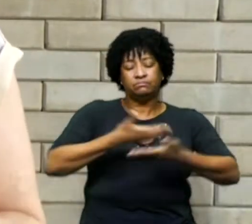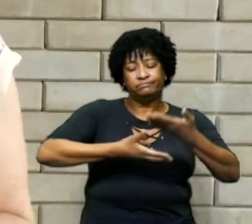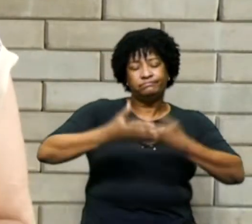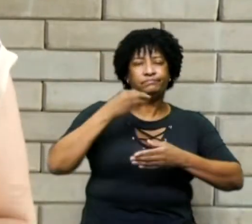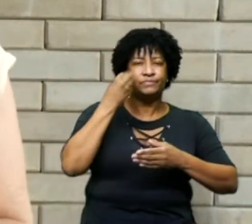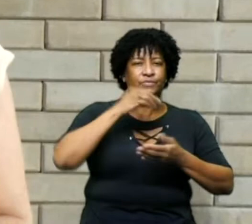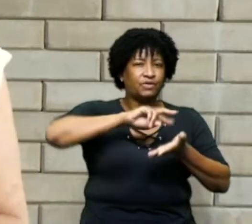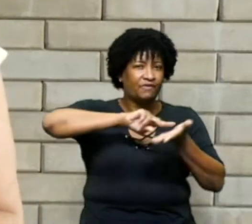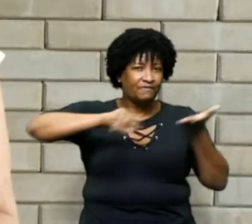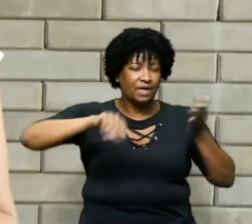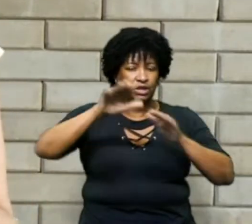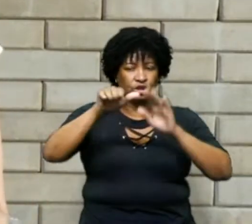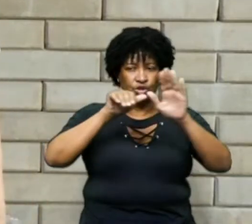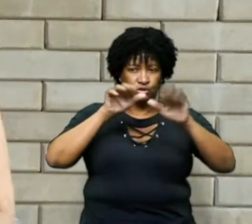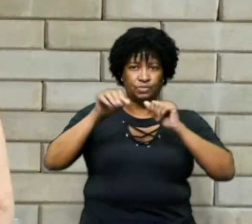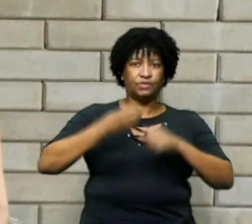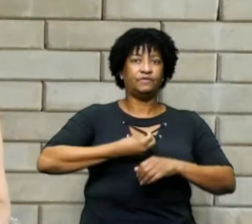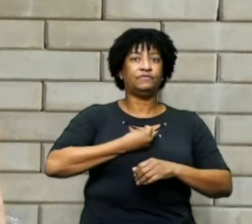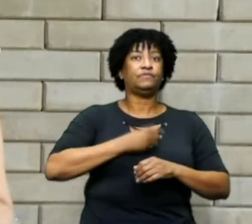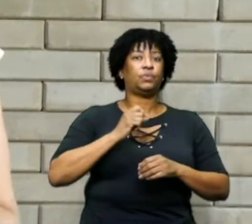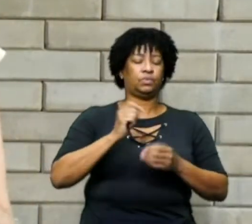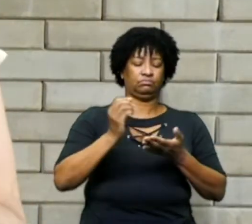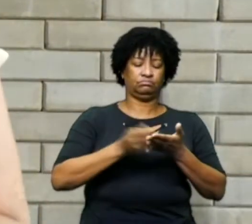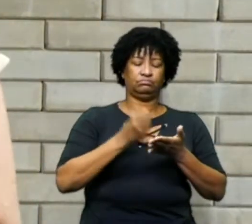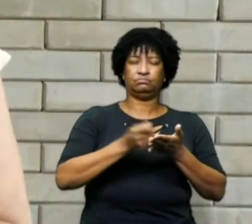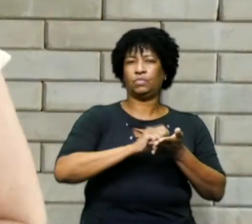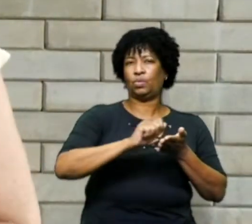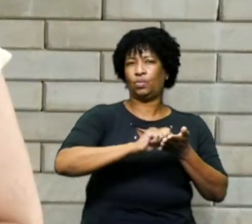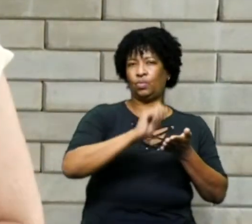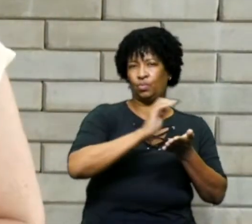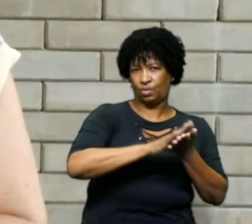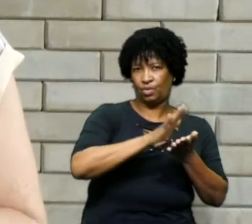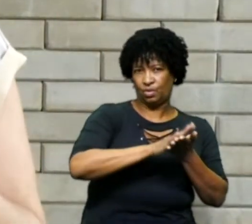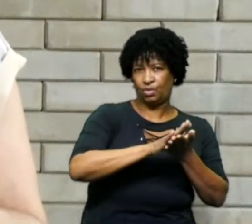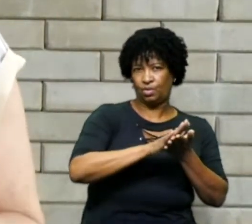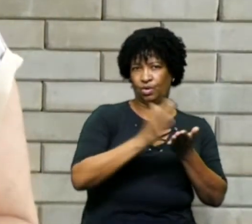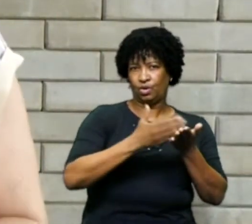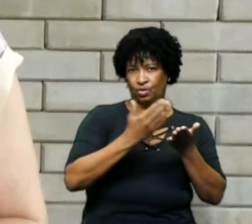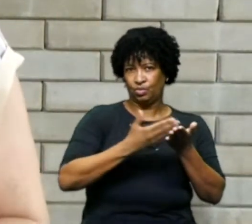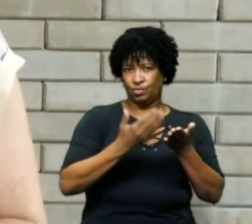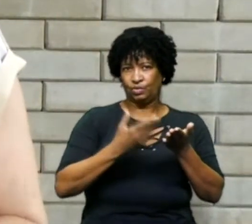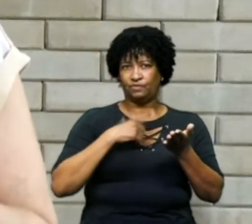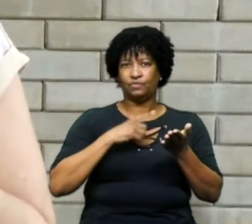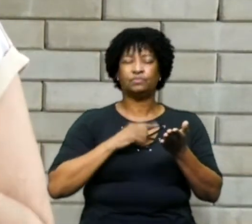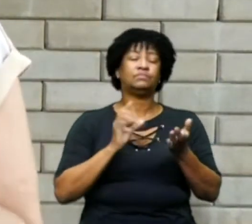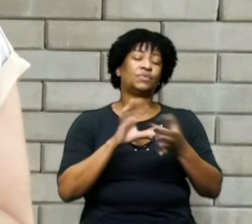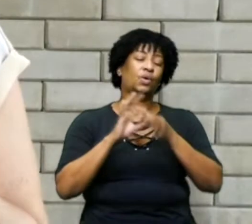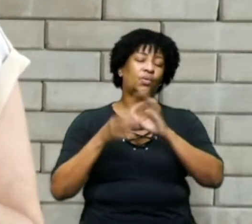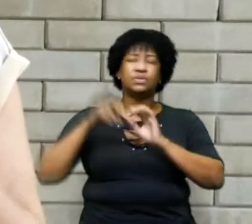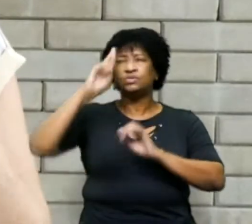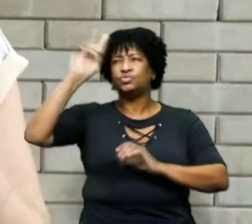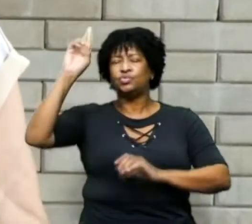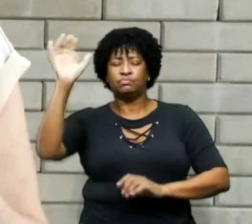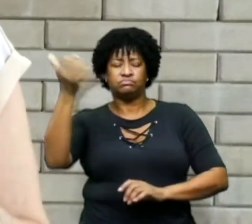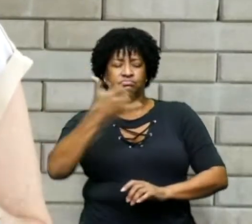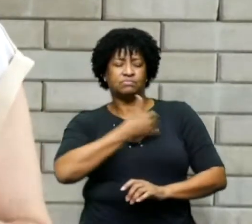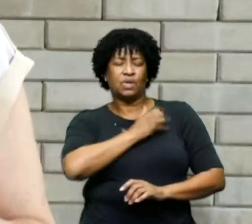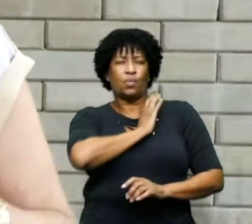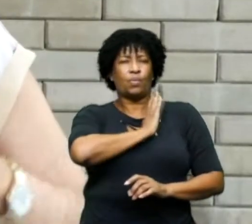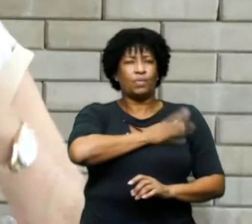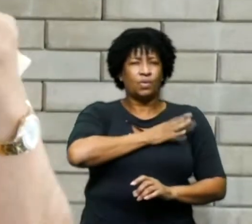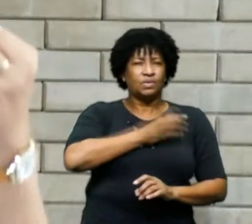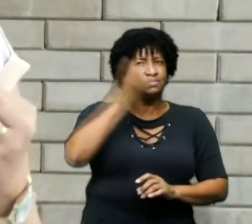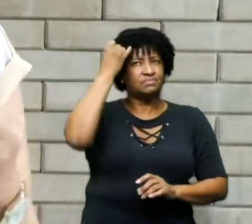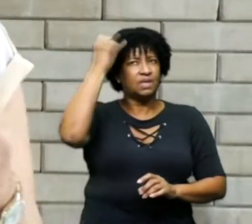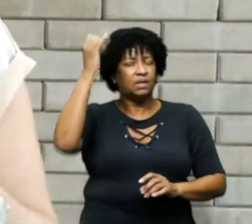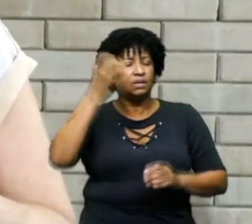coração e entre essas experiências entre Esse chamado estava escrita deste livro Ele nasce naquele contexto em que o senhor plantou esta Sementinha